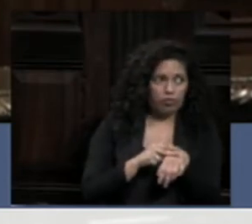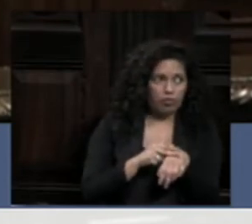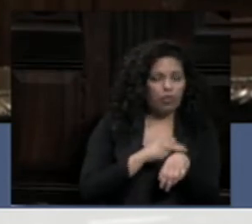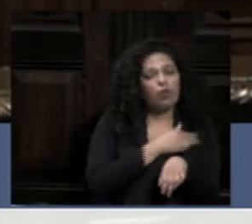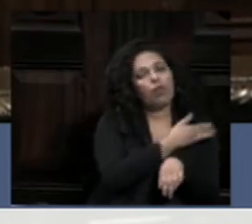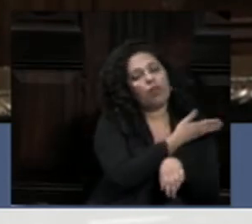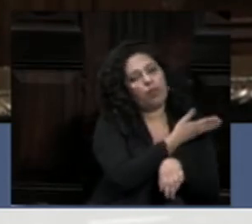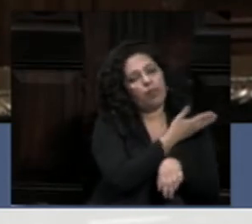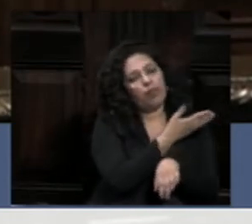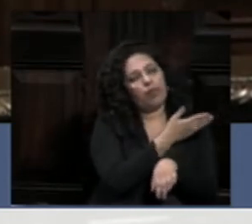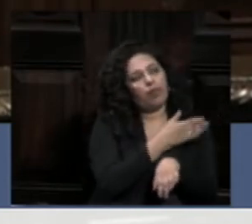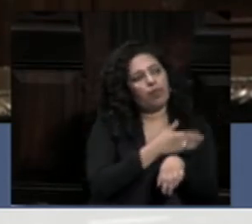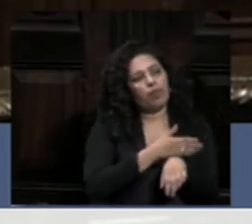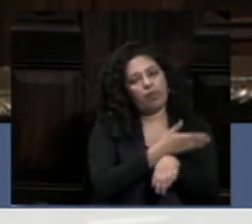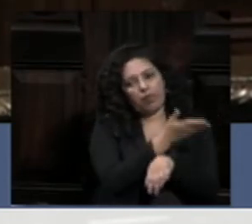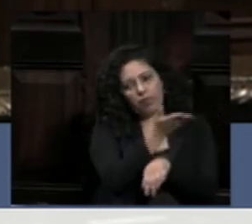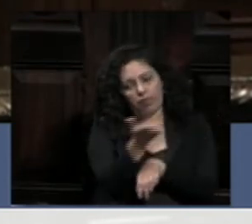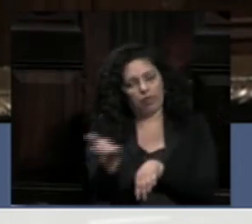entregar